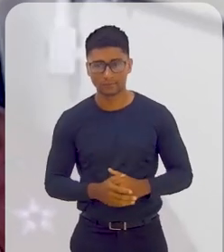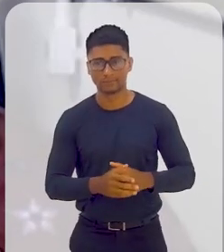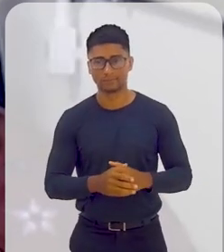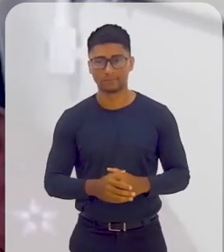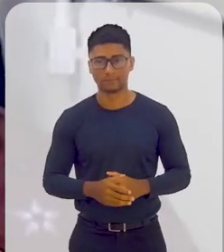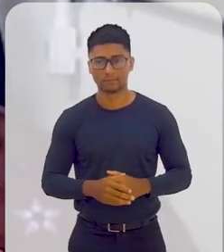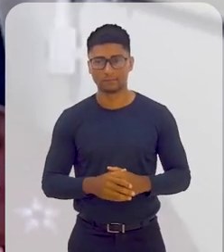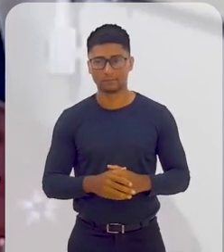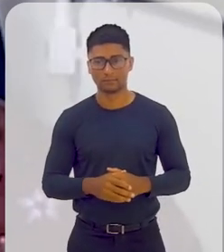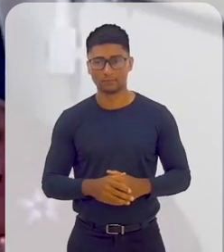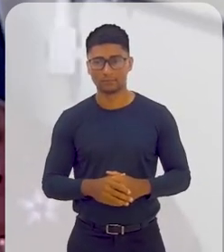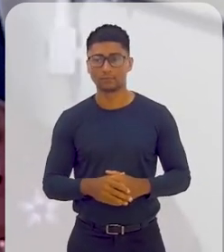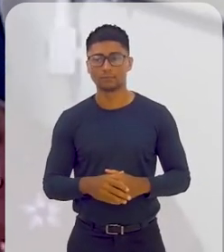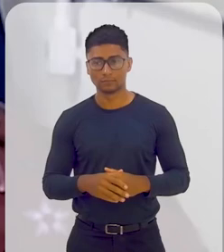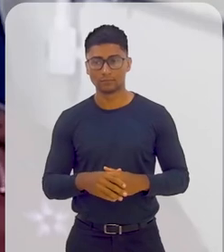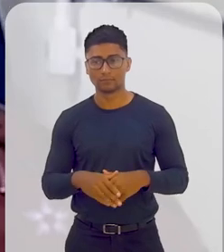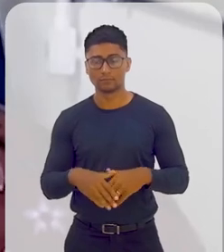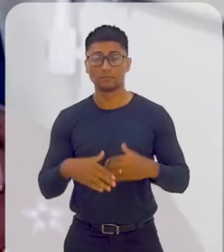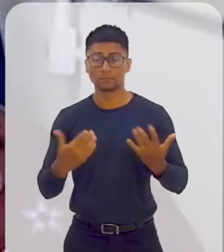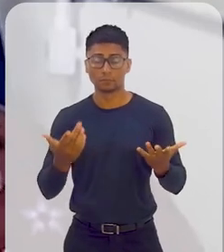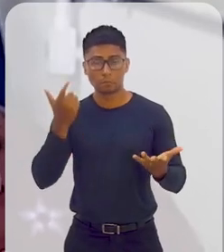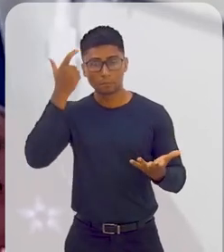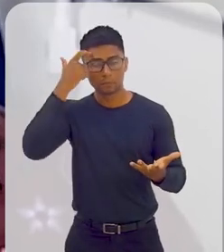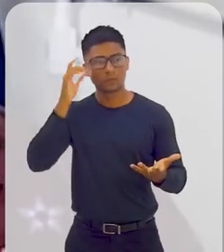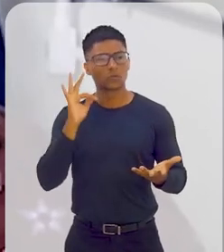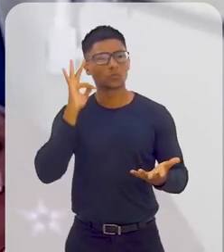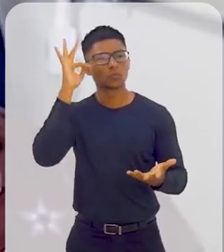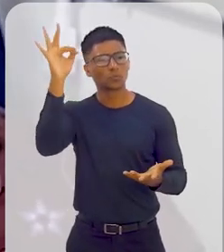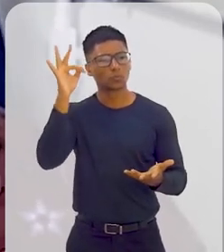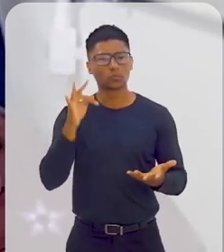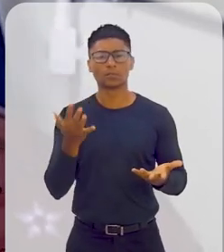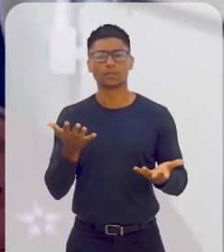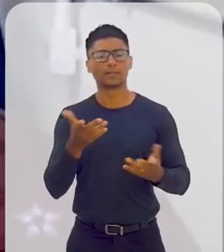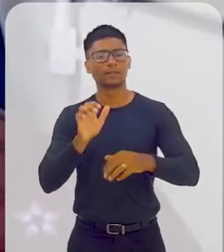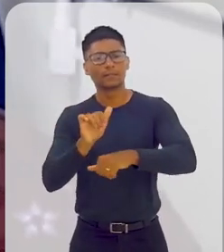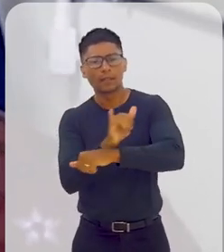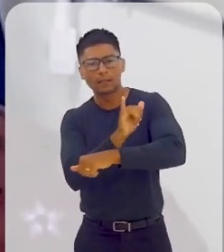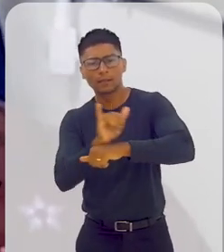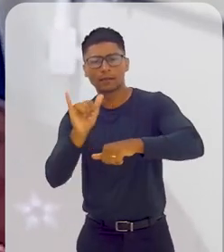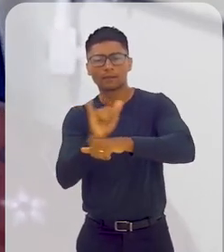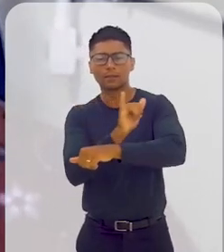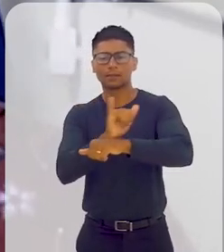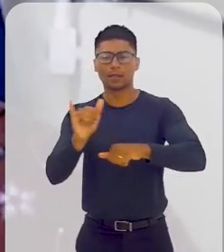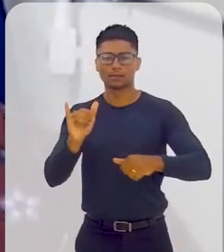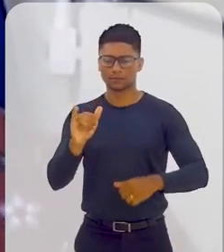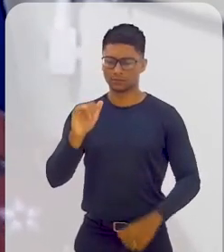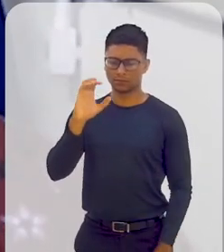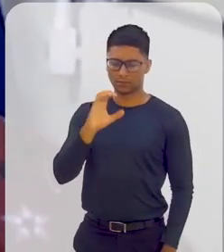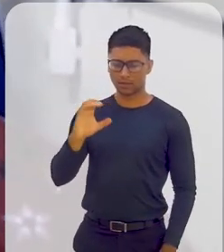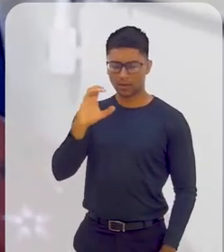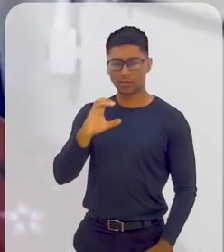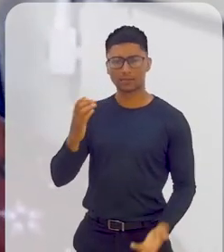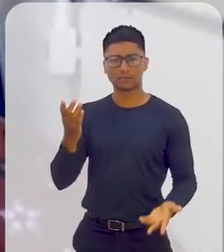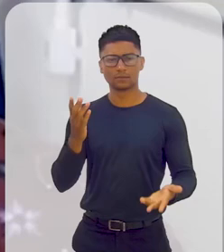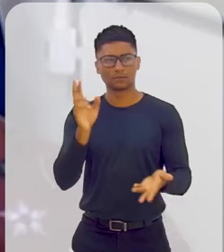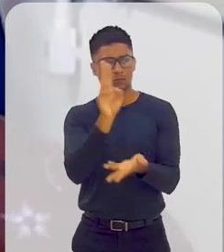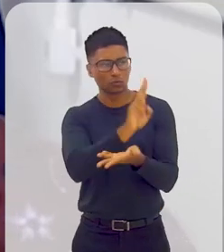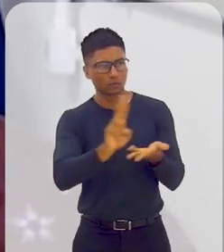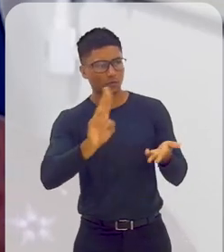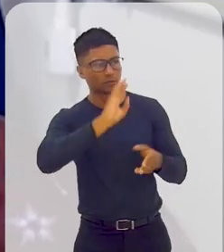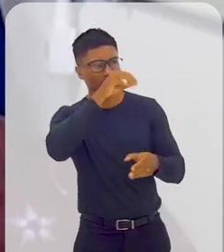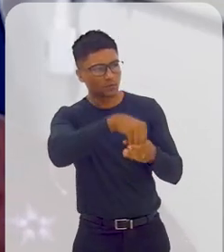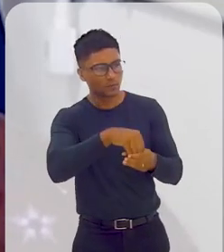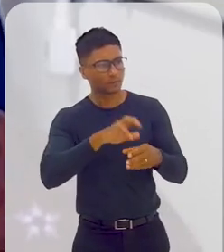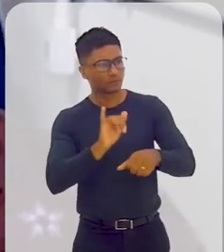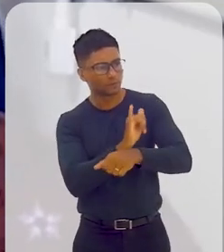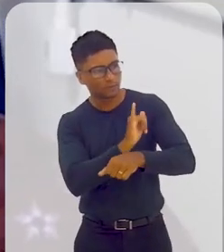dessa vivência, a construir cenários futuros a partir das estratégias científicas e acadêmicas